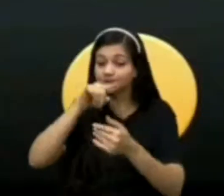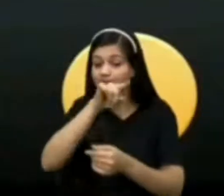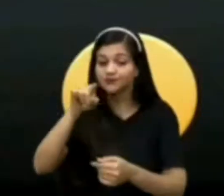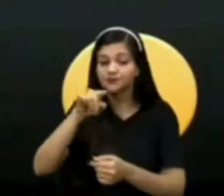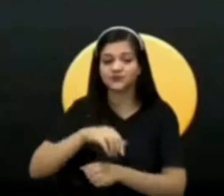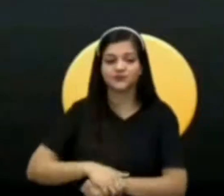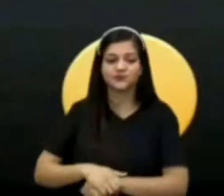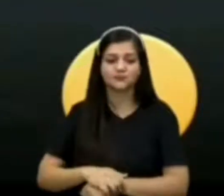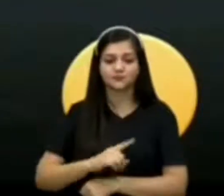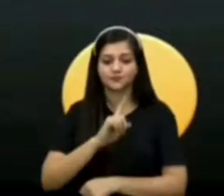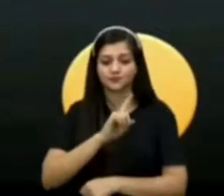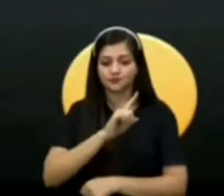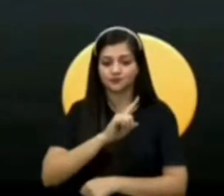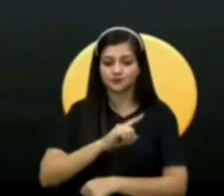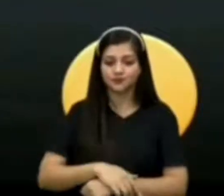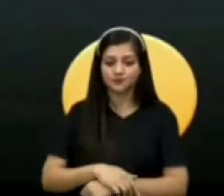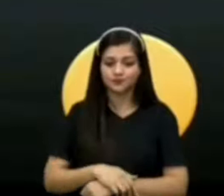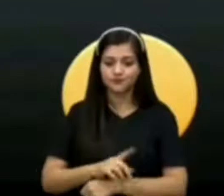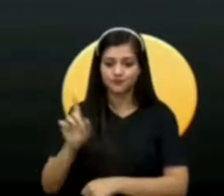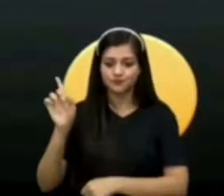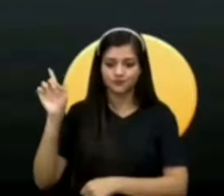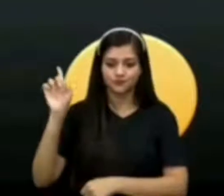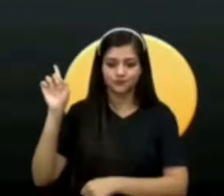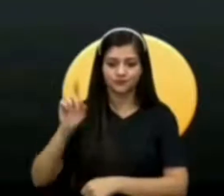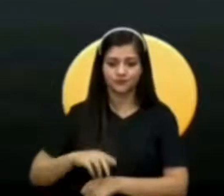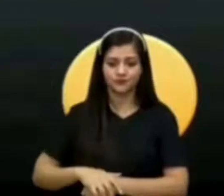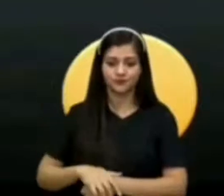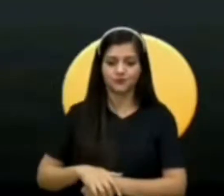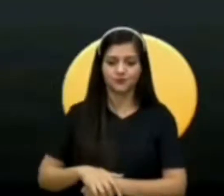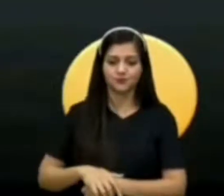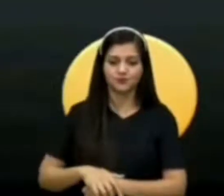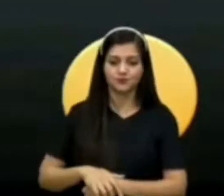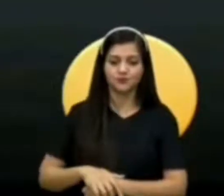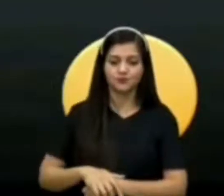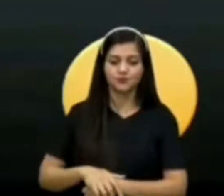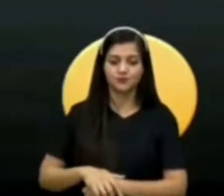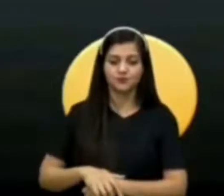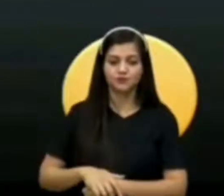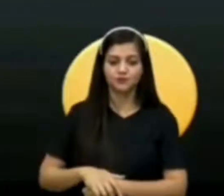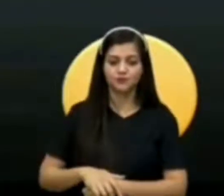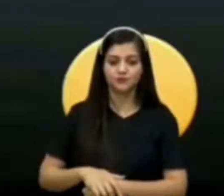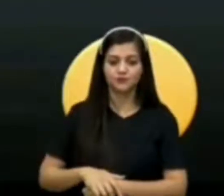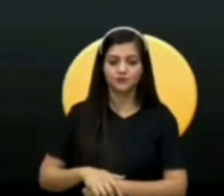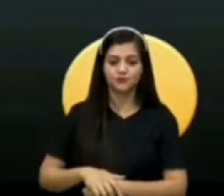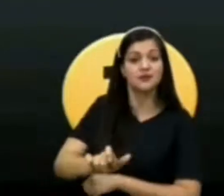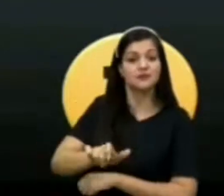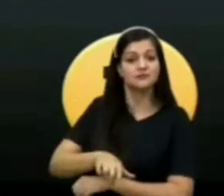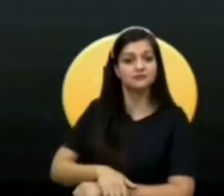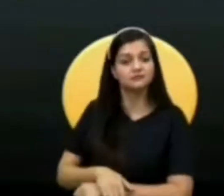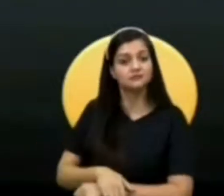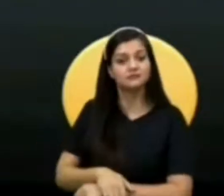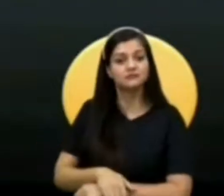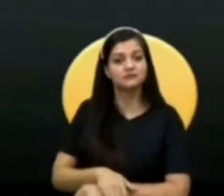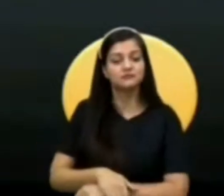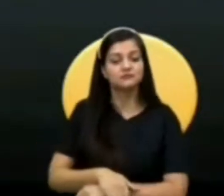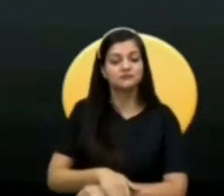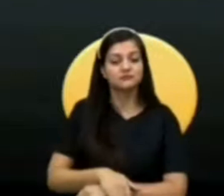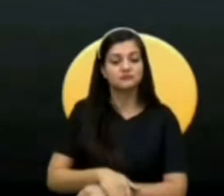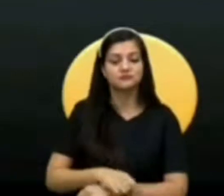Você é o que Deus diz quem você é. Vamos aprender